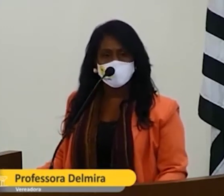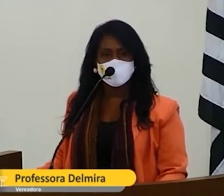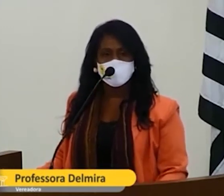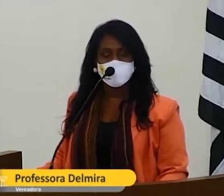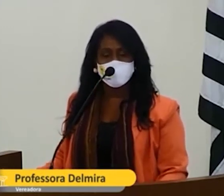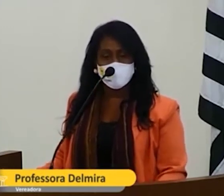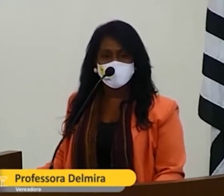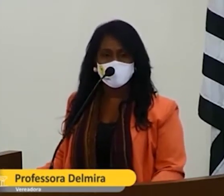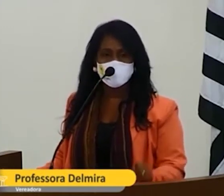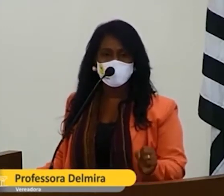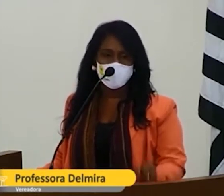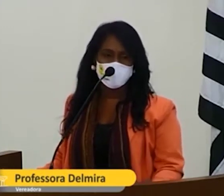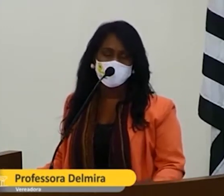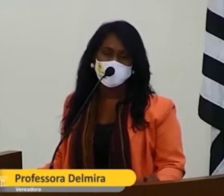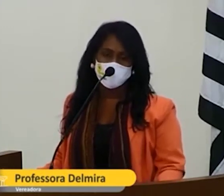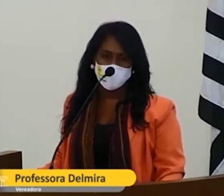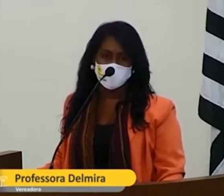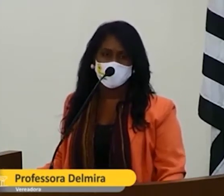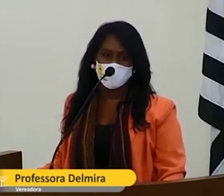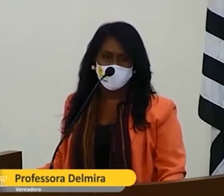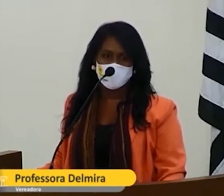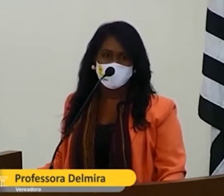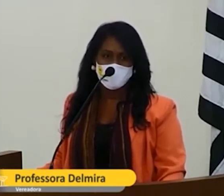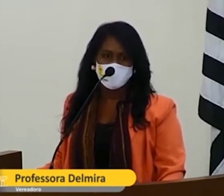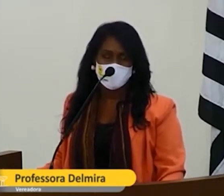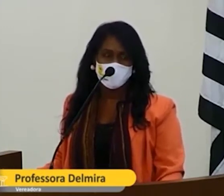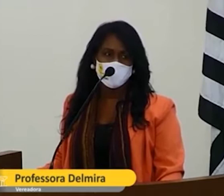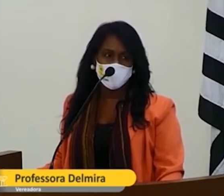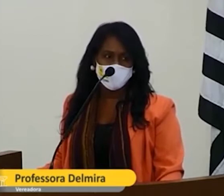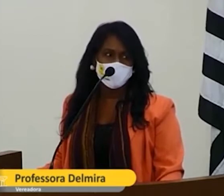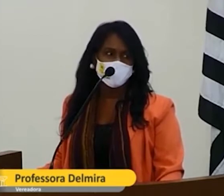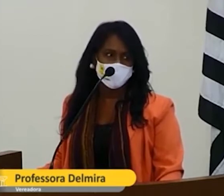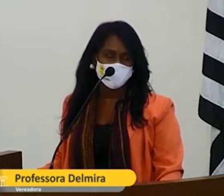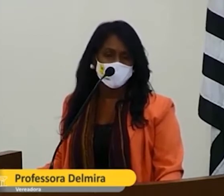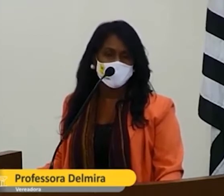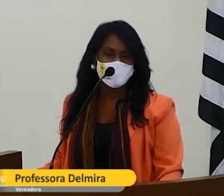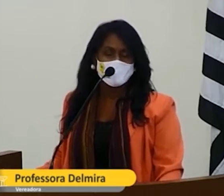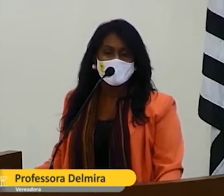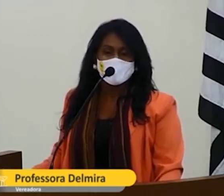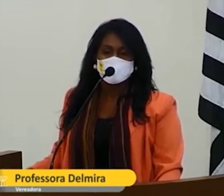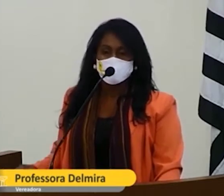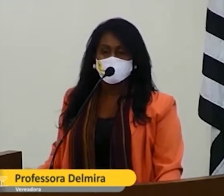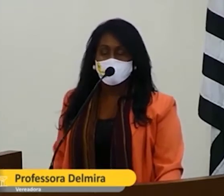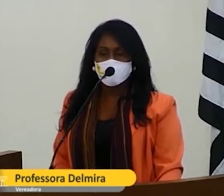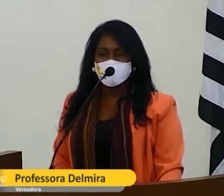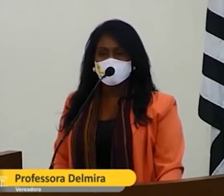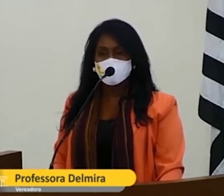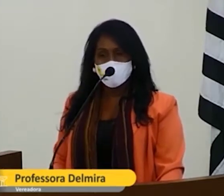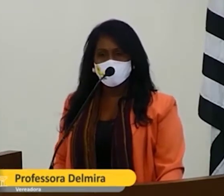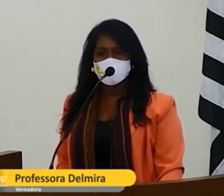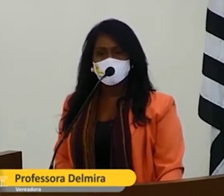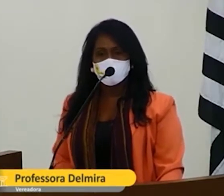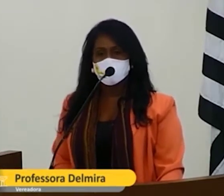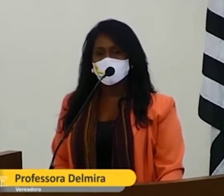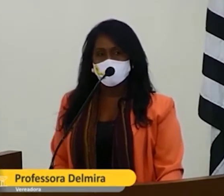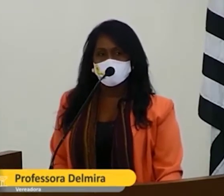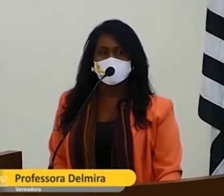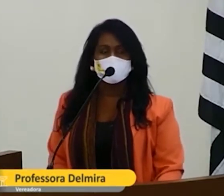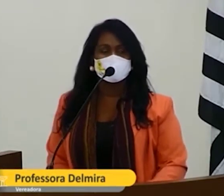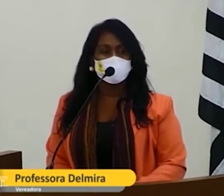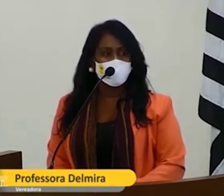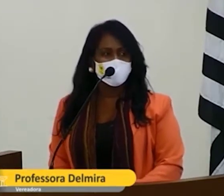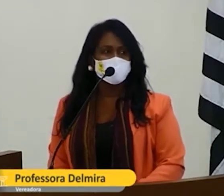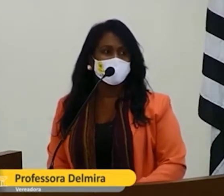de 2020 e no ano de 2019. E foram muitas verbas. Falei com vários servidores,